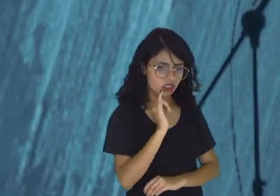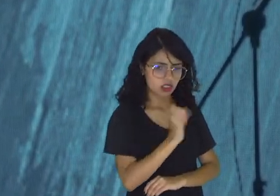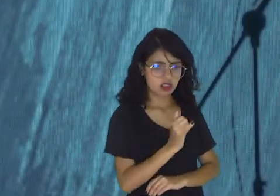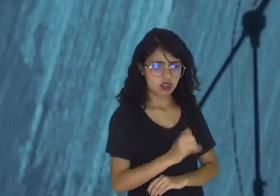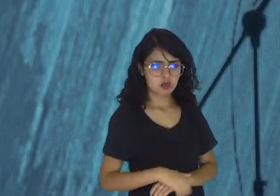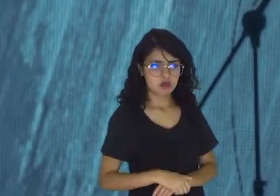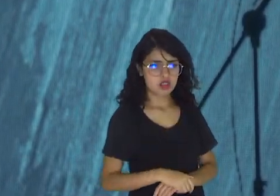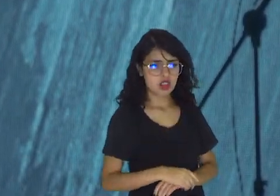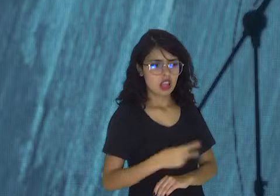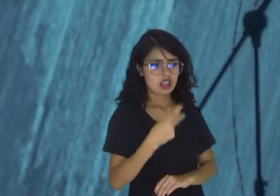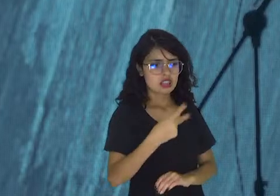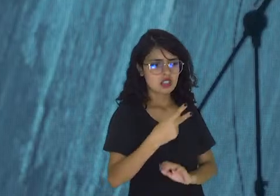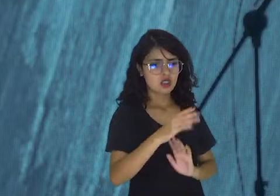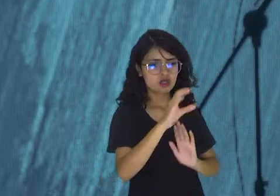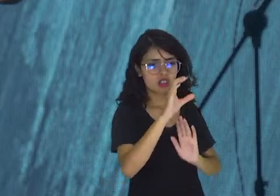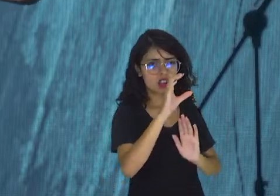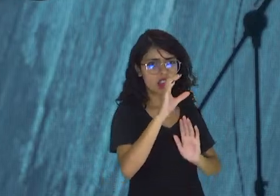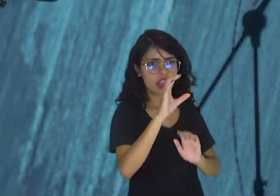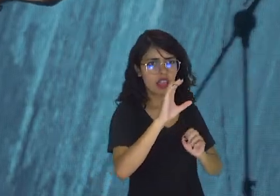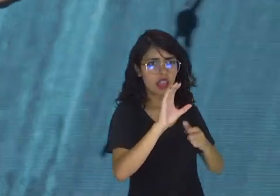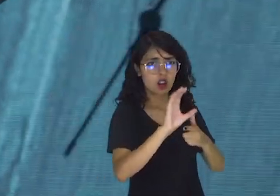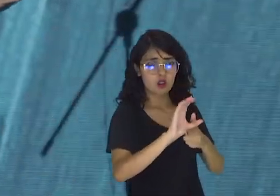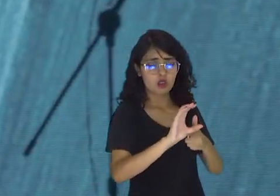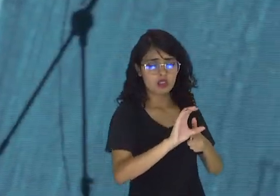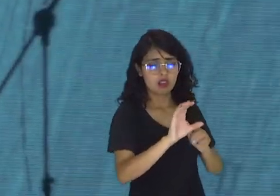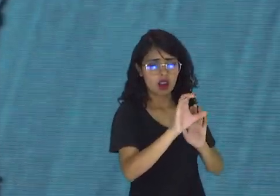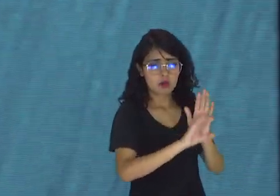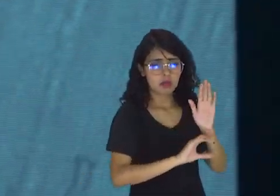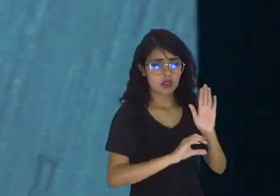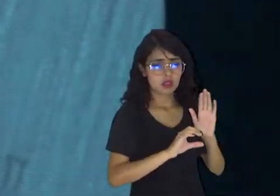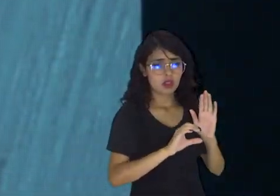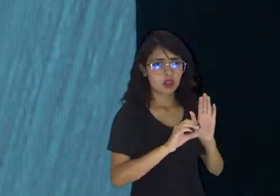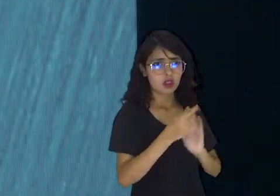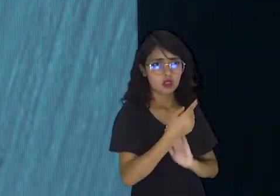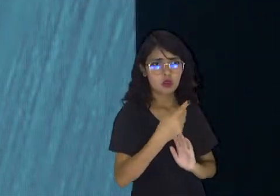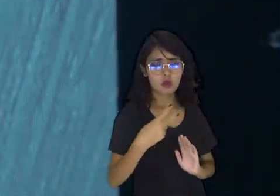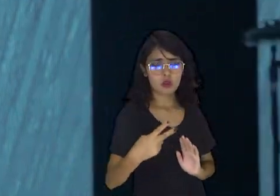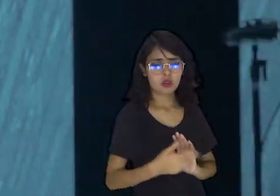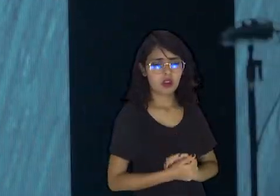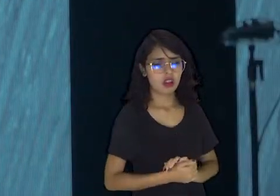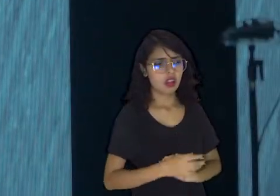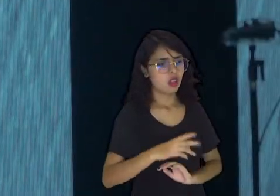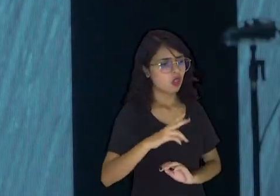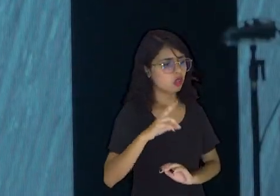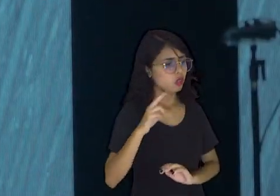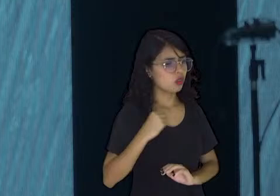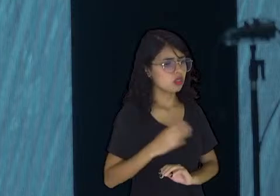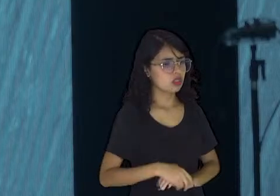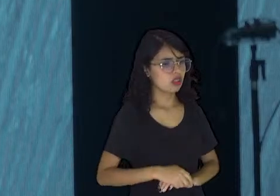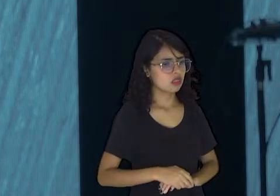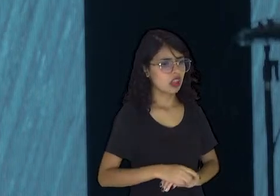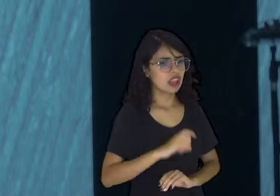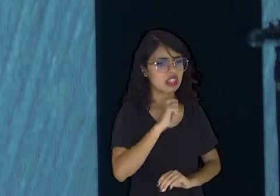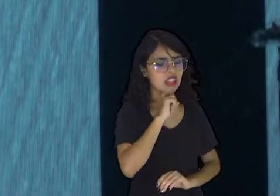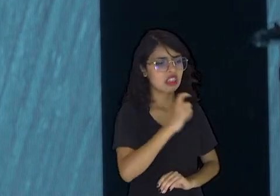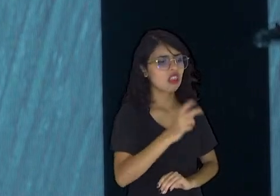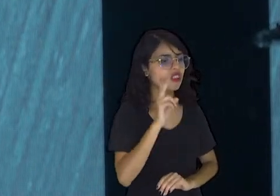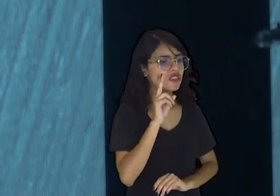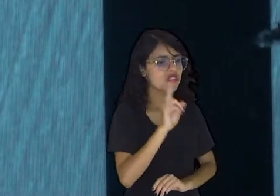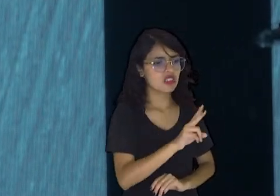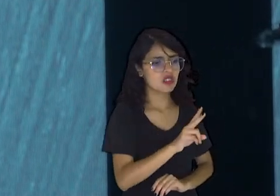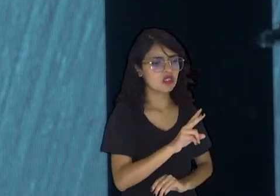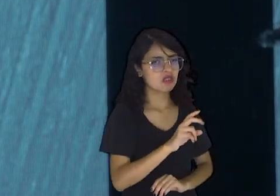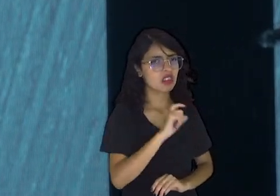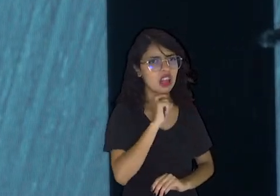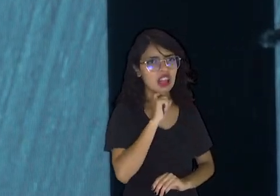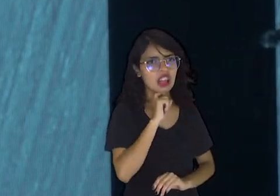nem ouvidos ouviram e nem jamais penetrou em coração humano tudo que Deus tem preparado para aqueles que o amam.